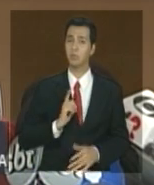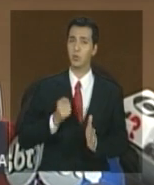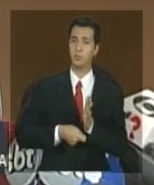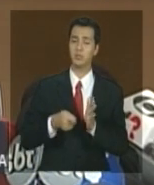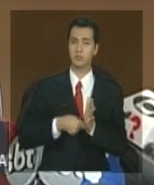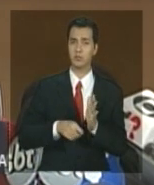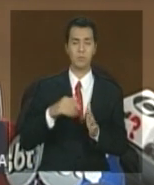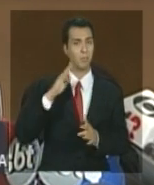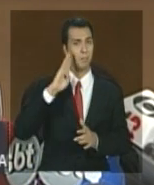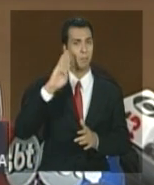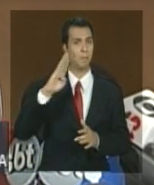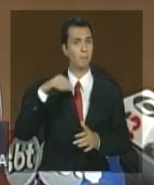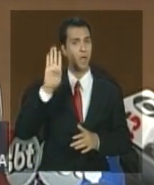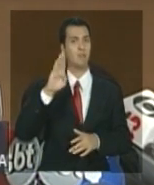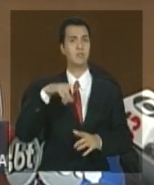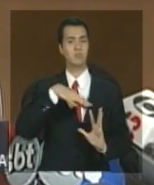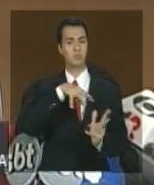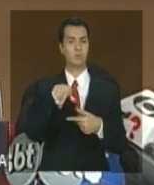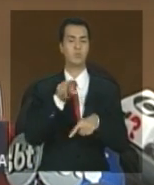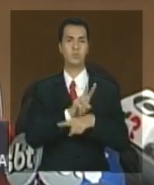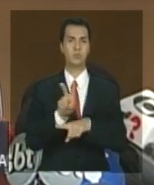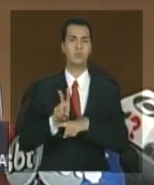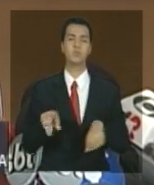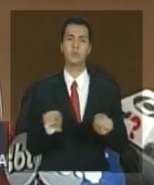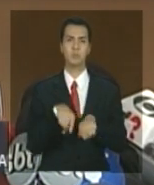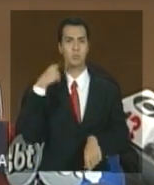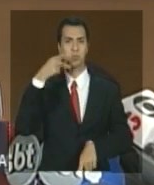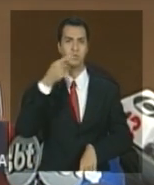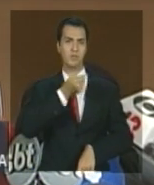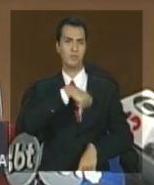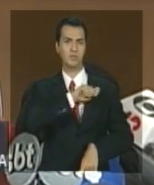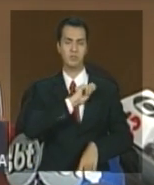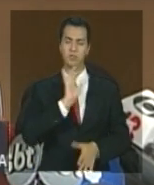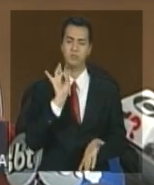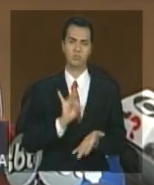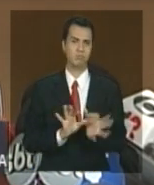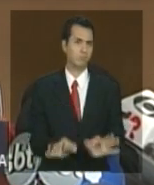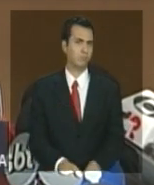sem dúvida nenhuma. Em termos de política fiscal? Sem dúvida nenhuma.